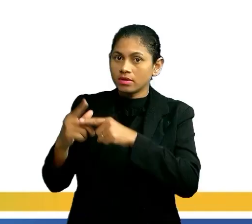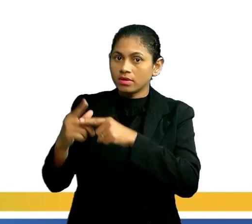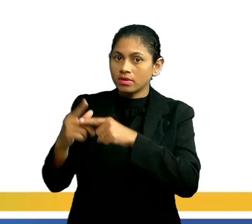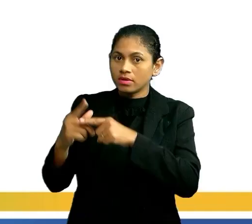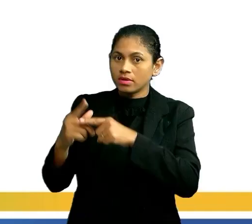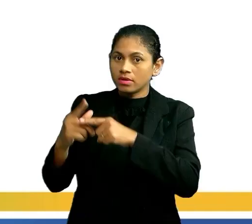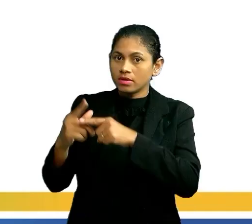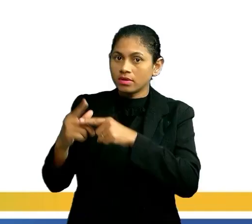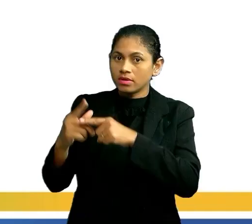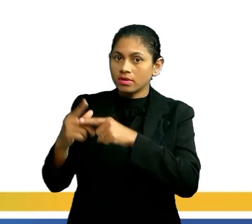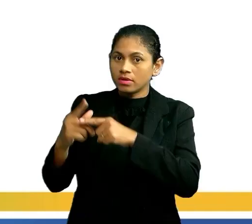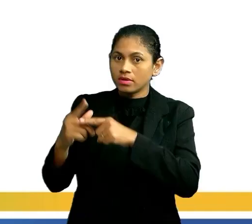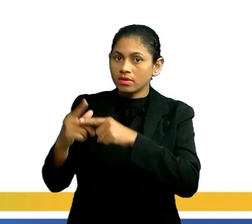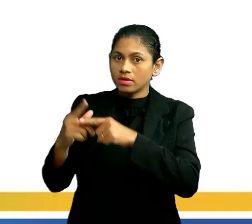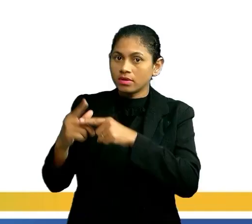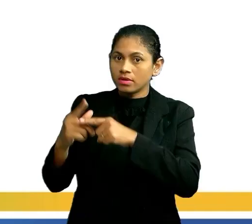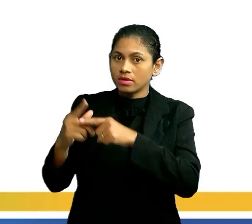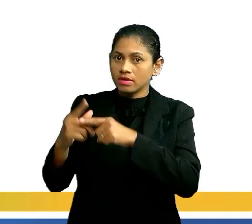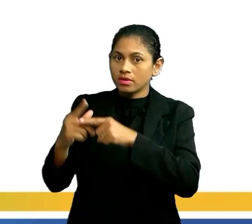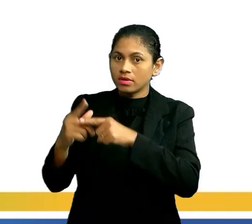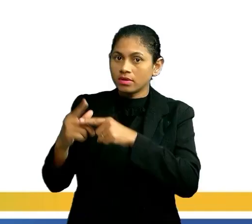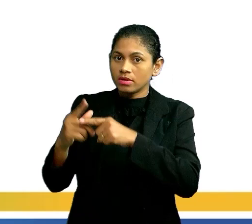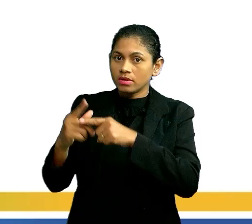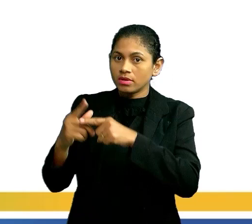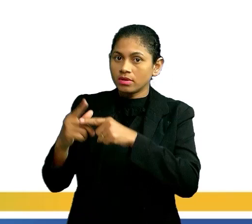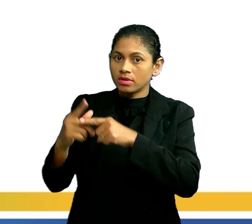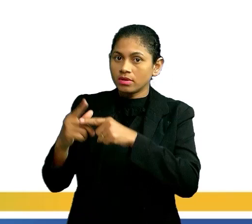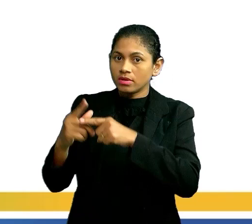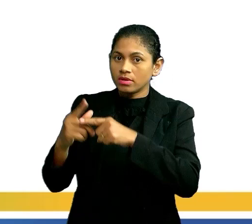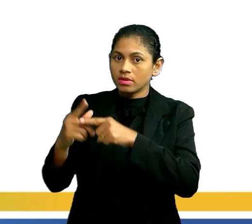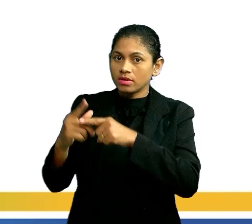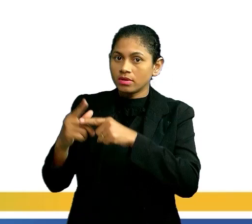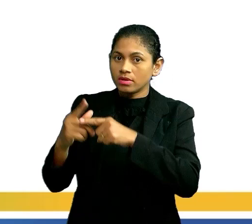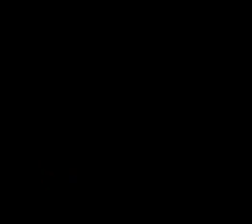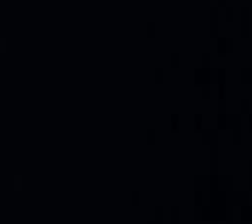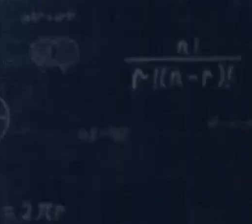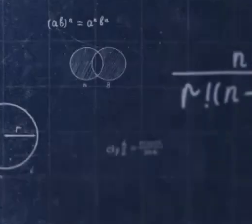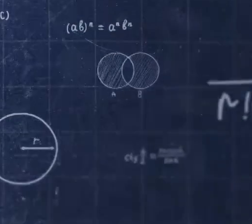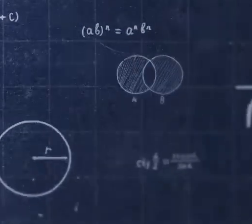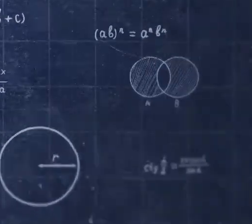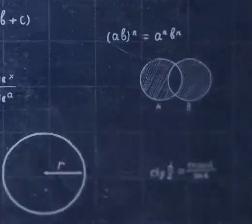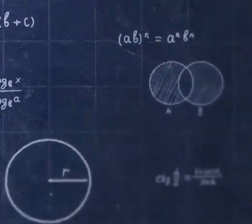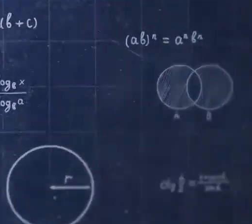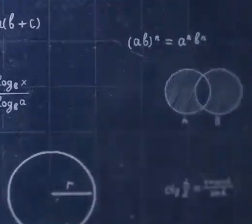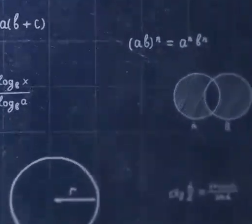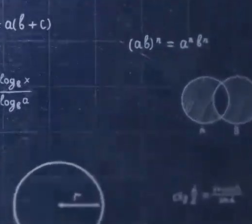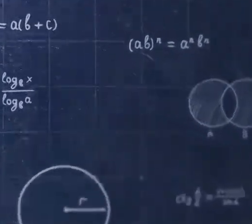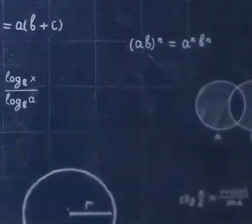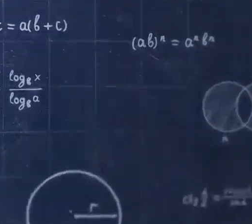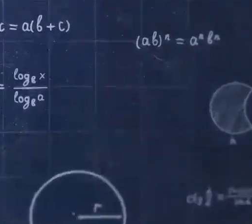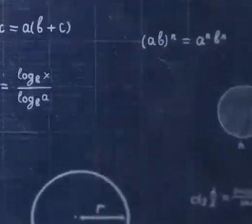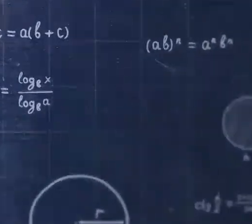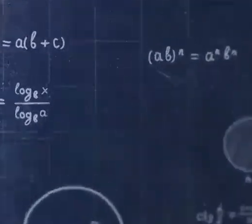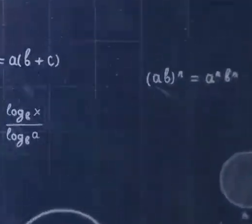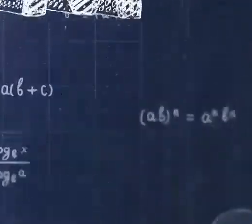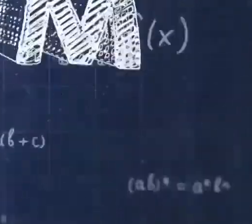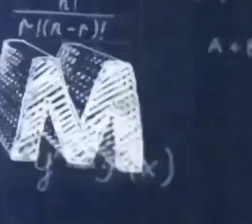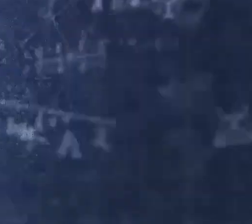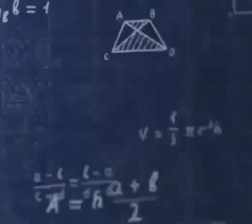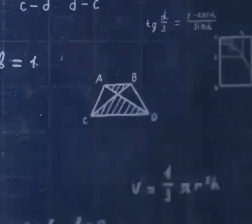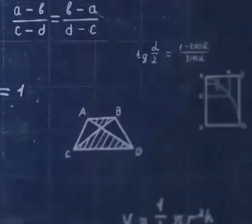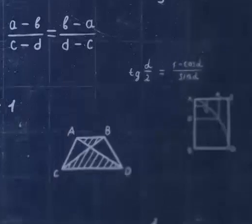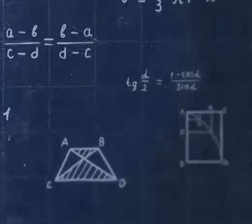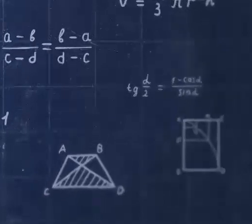Com base nisso, você vai conseguir ter excelentes resultados. Ok? Então...